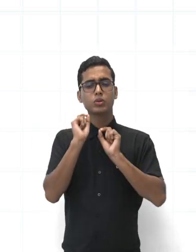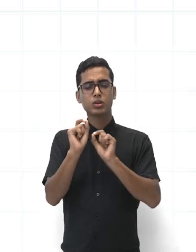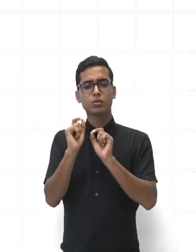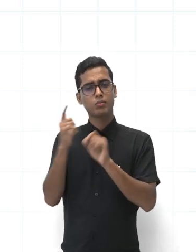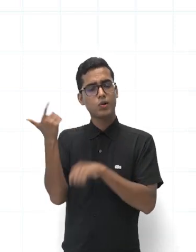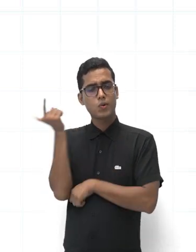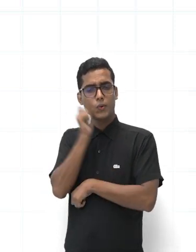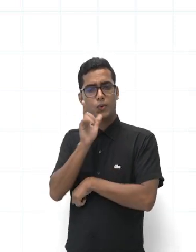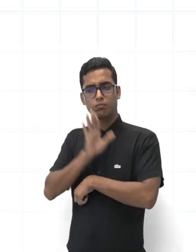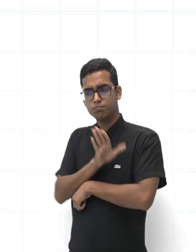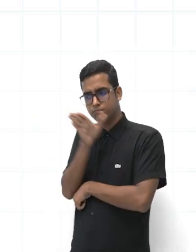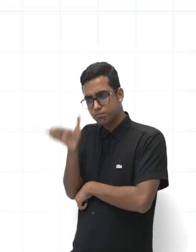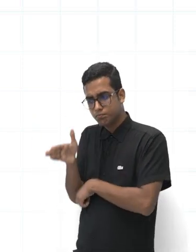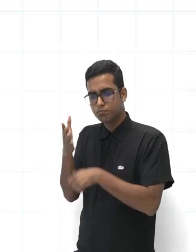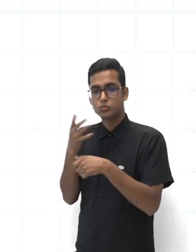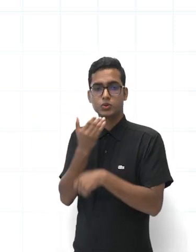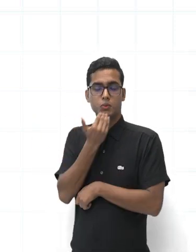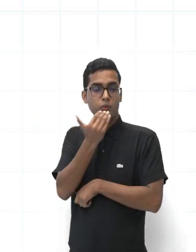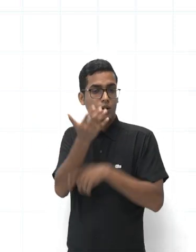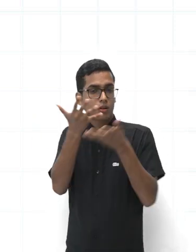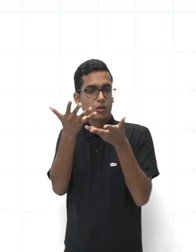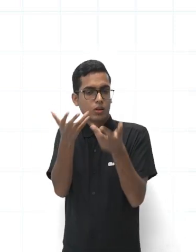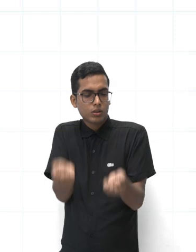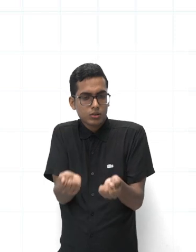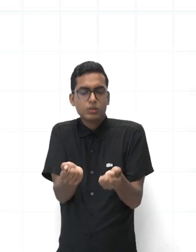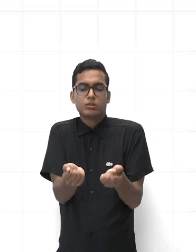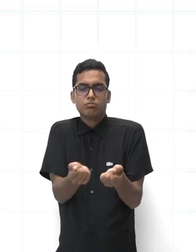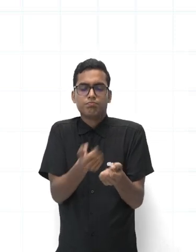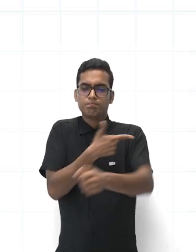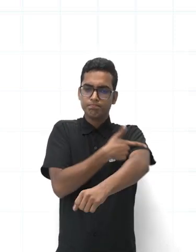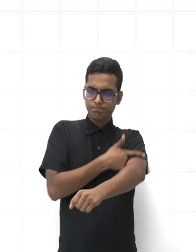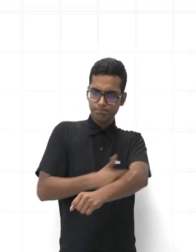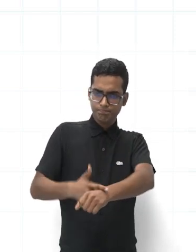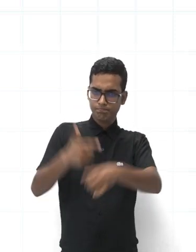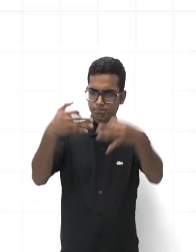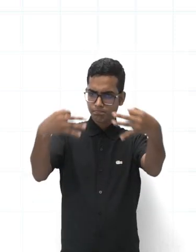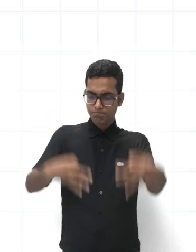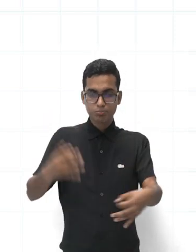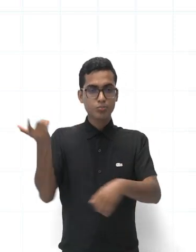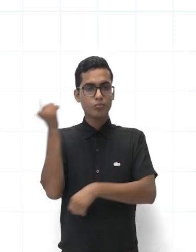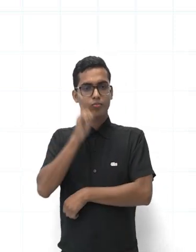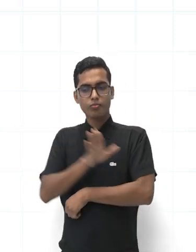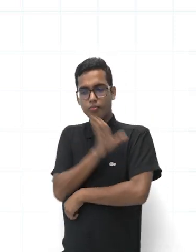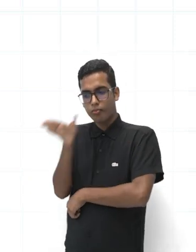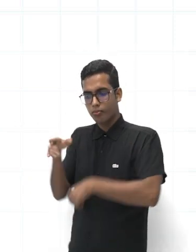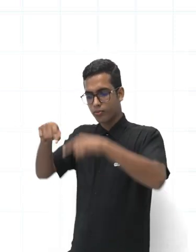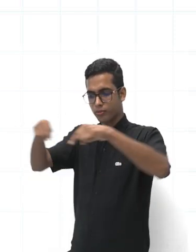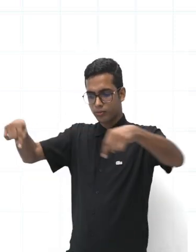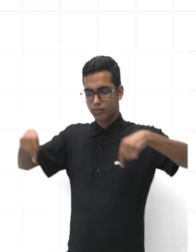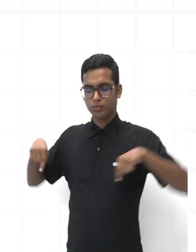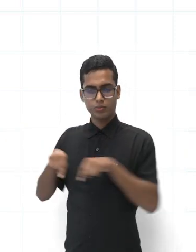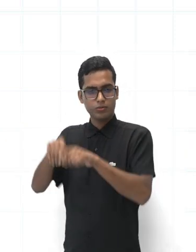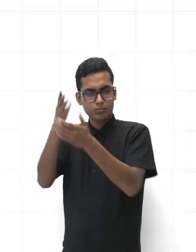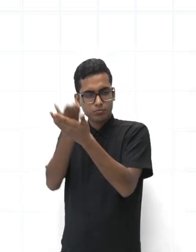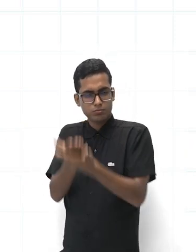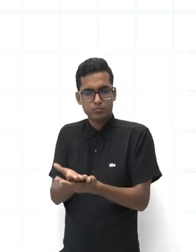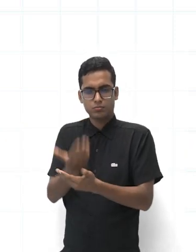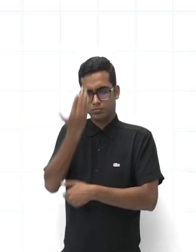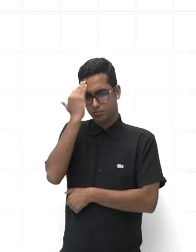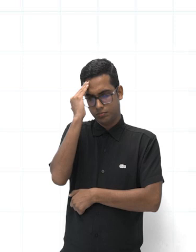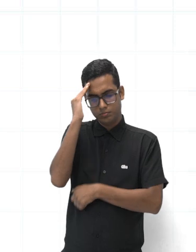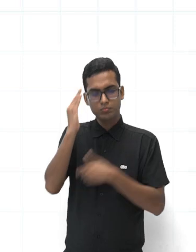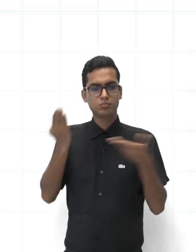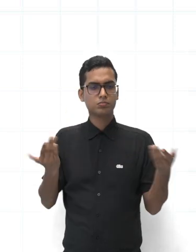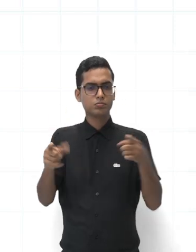Então, may I come in é pedindo permissão de uma forma muito educada para entrar na sala de aula. E aí o professor fala,